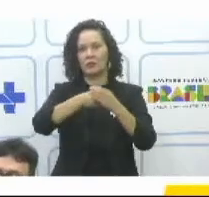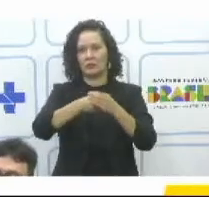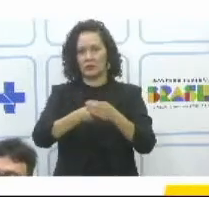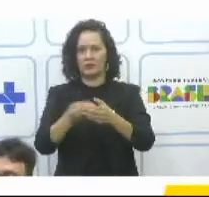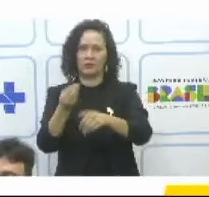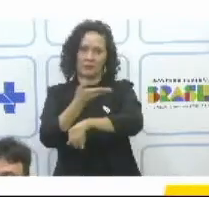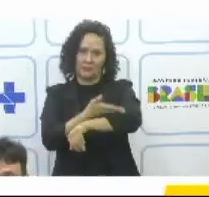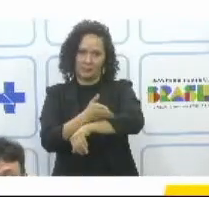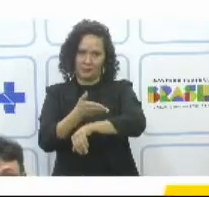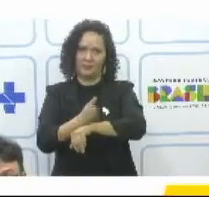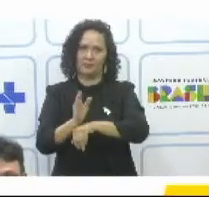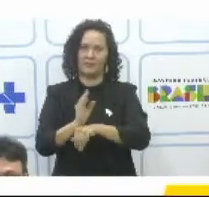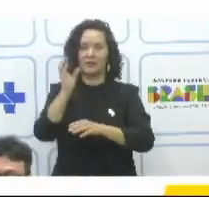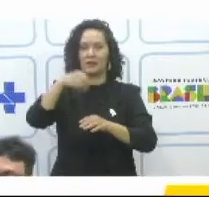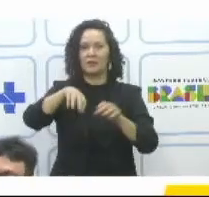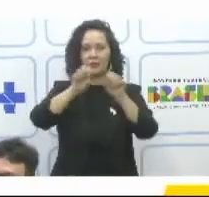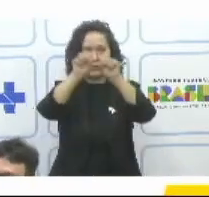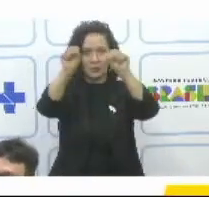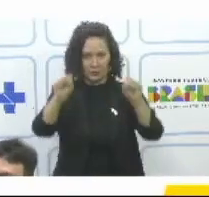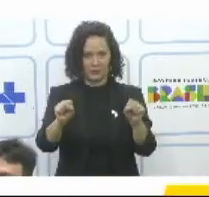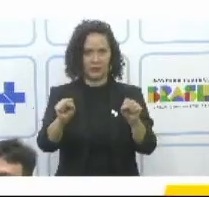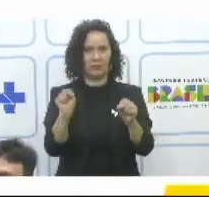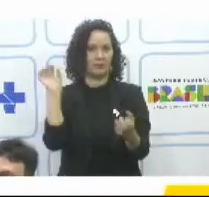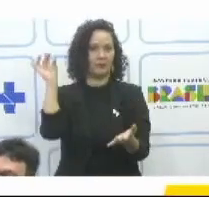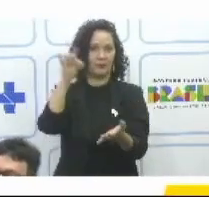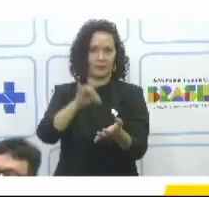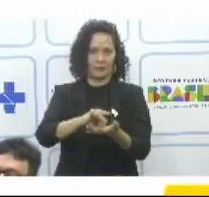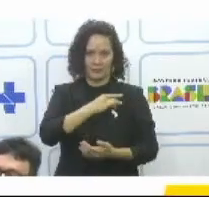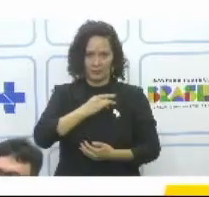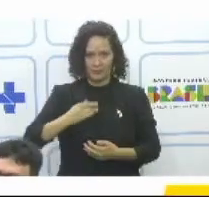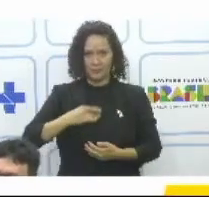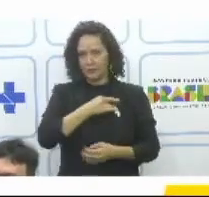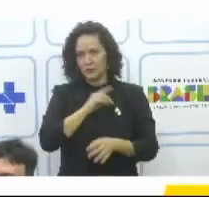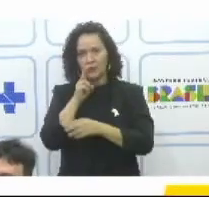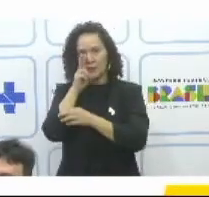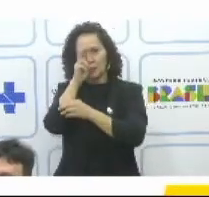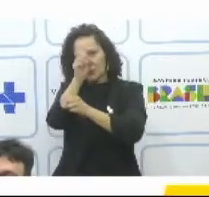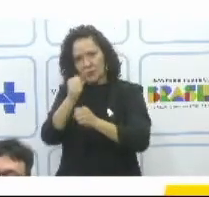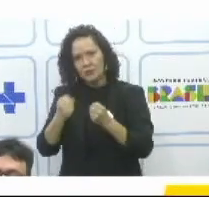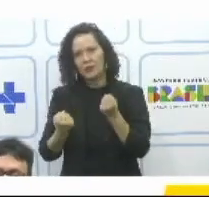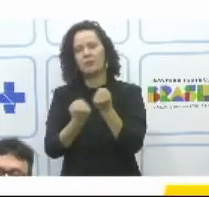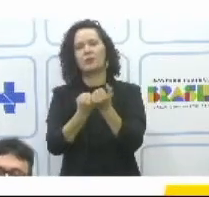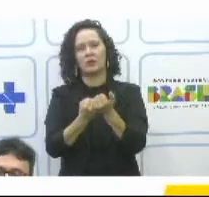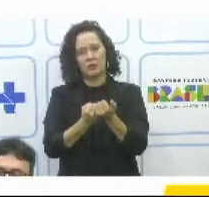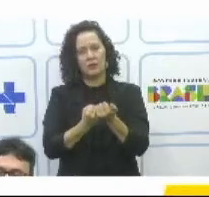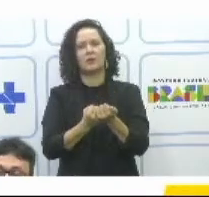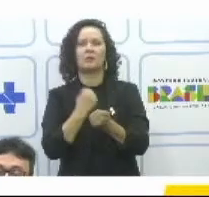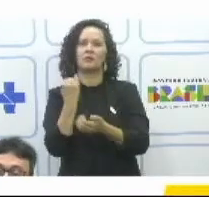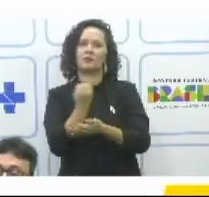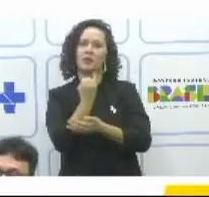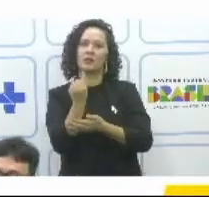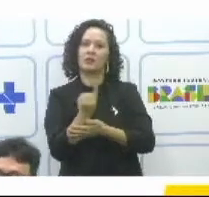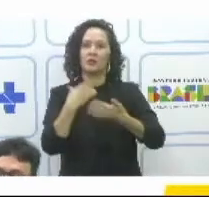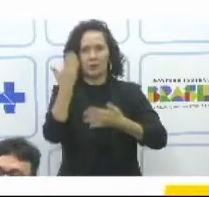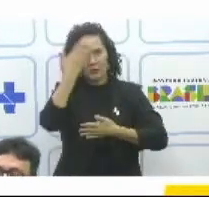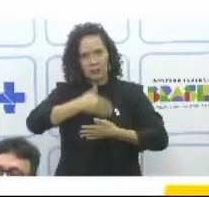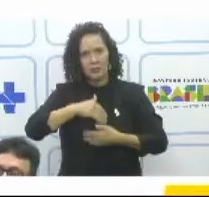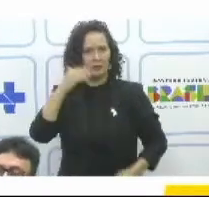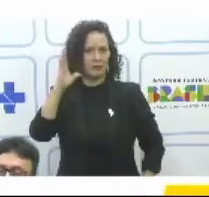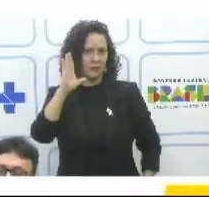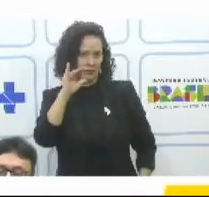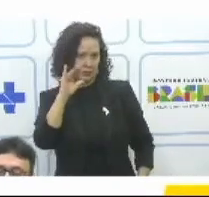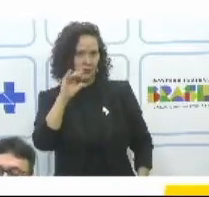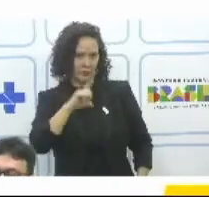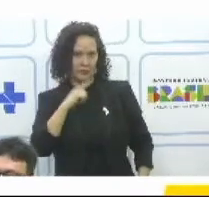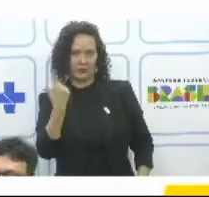dessas práticas, né, nos sistemas oficiais de saúde e um fortalecimento, né, das evidências